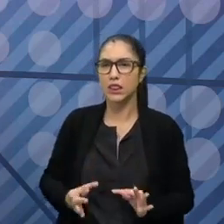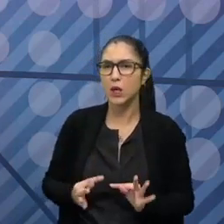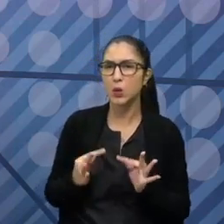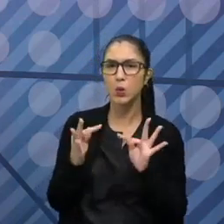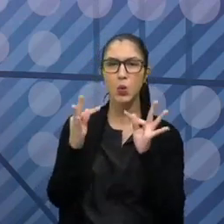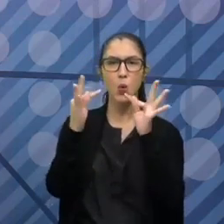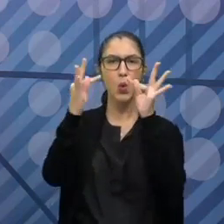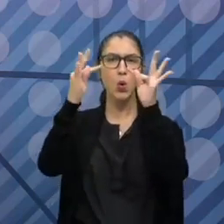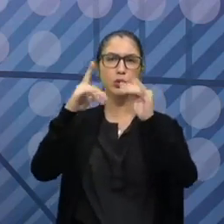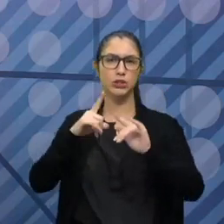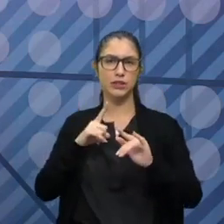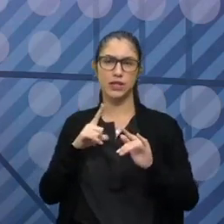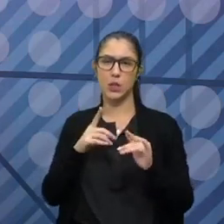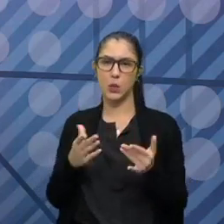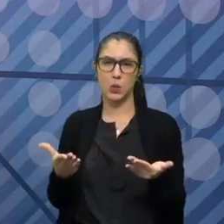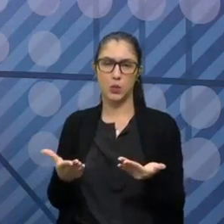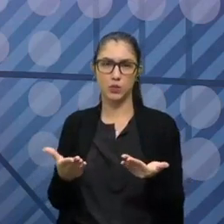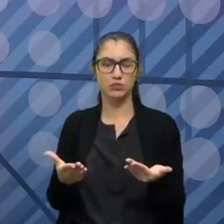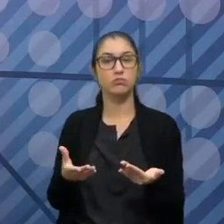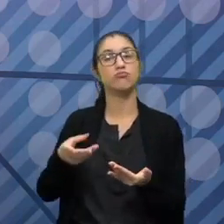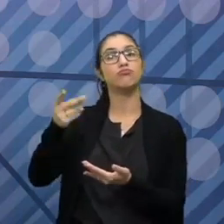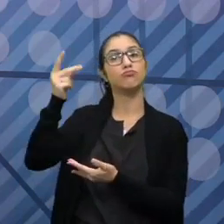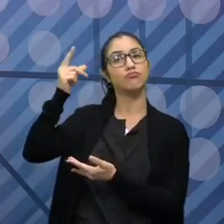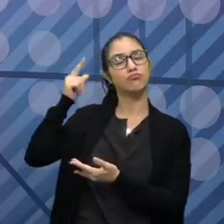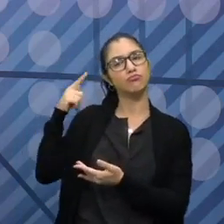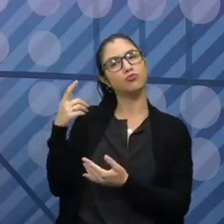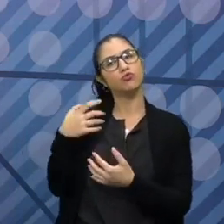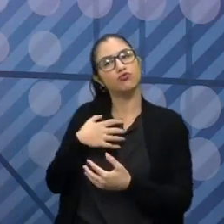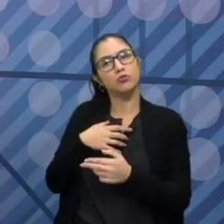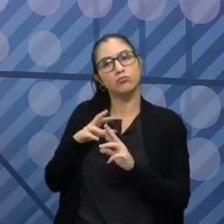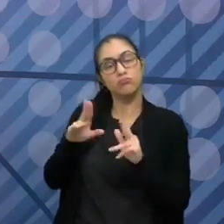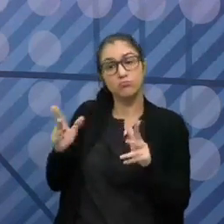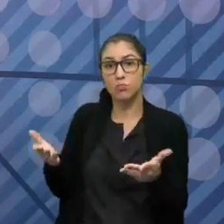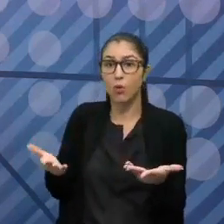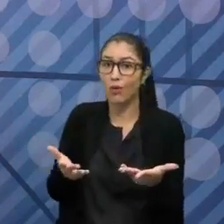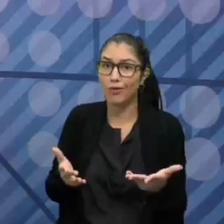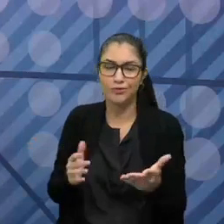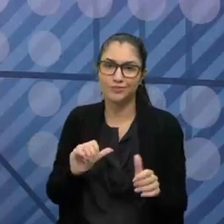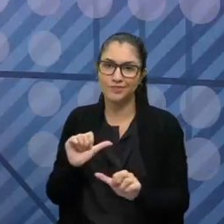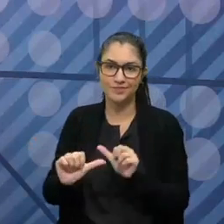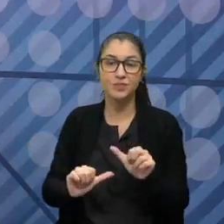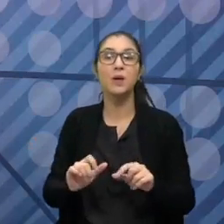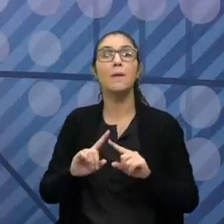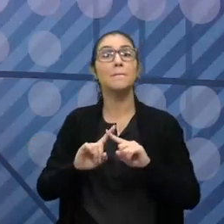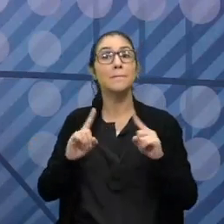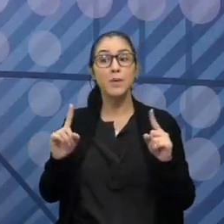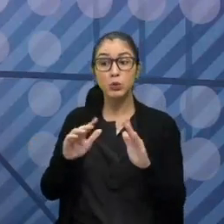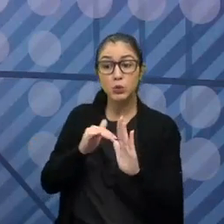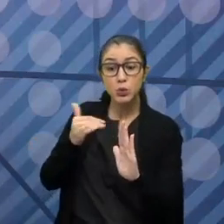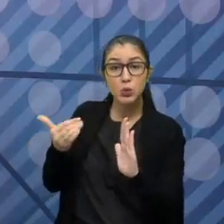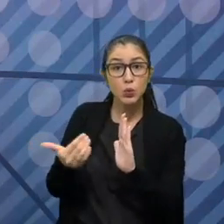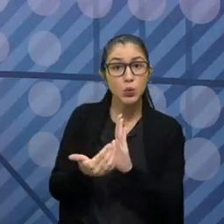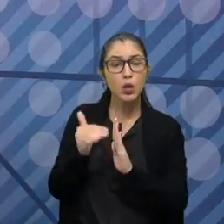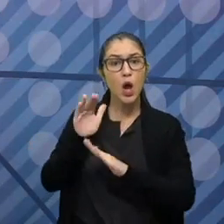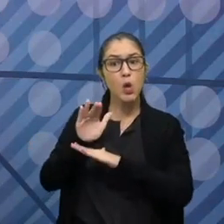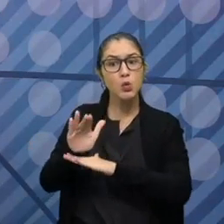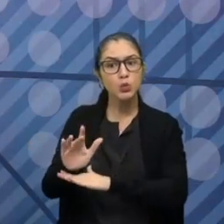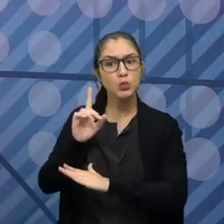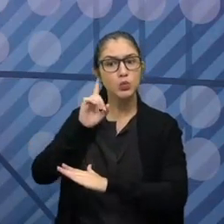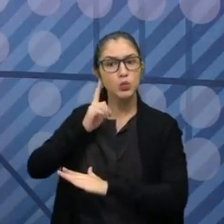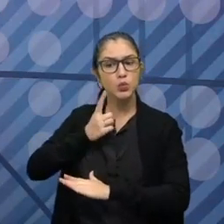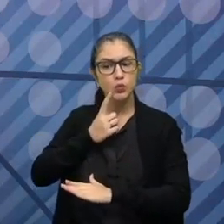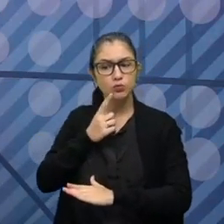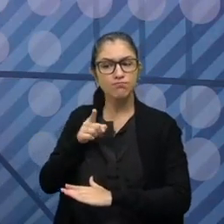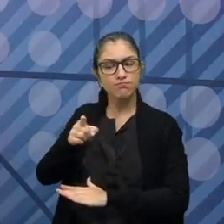tecnológicos disponíveis no momento. Claro que na antiguidade era de um jeito, hoje é de outra forma, mas tudo que ajude o surdo